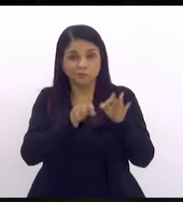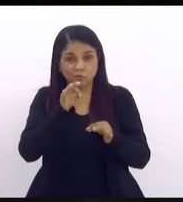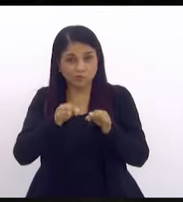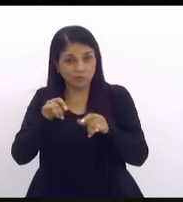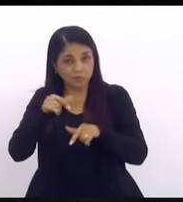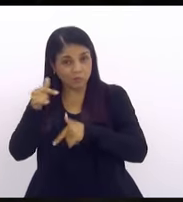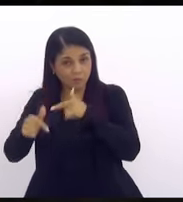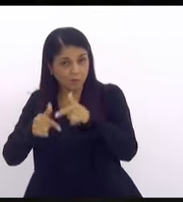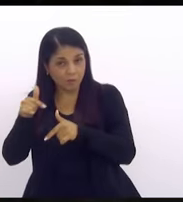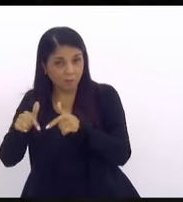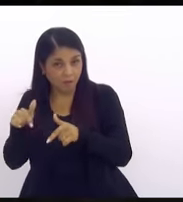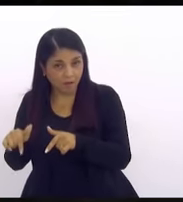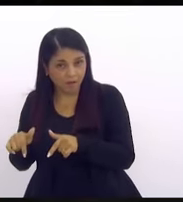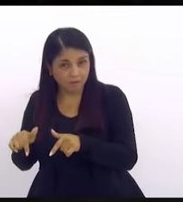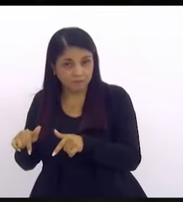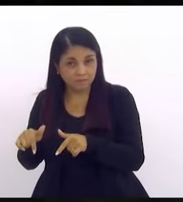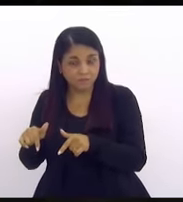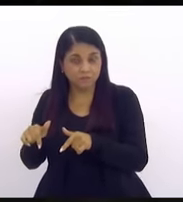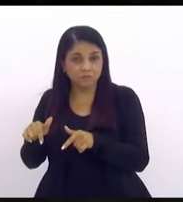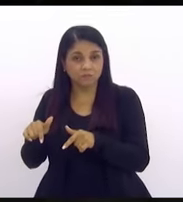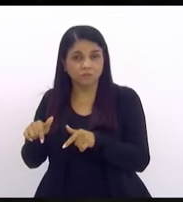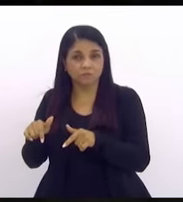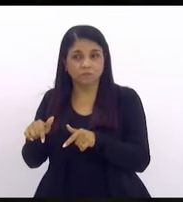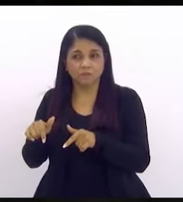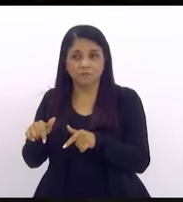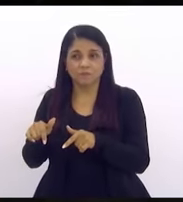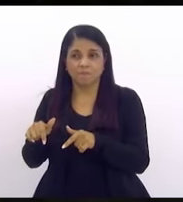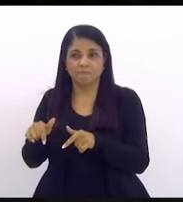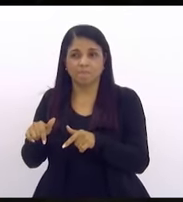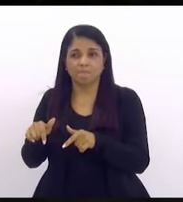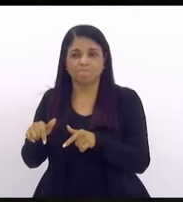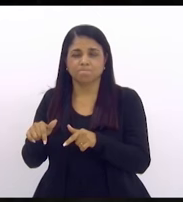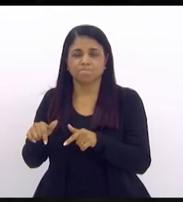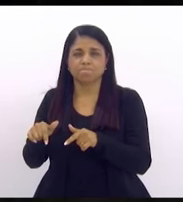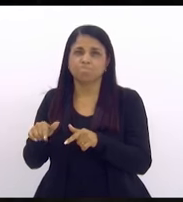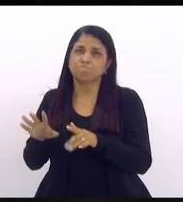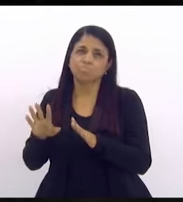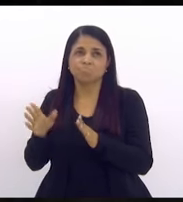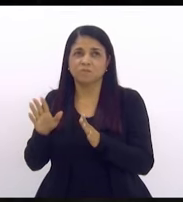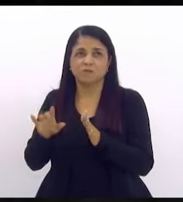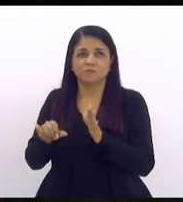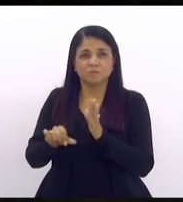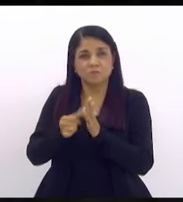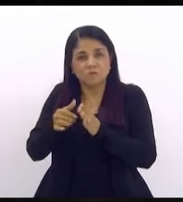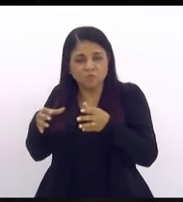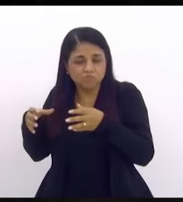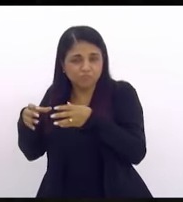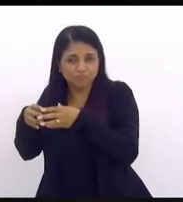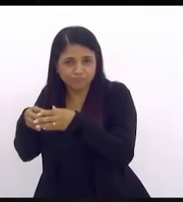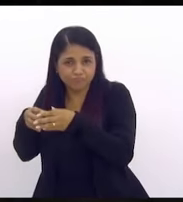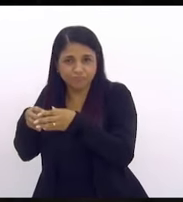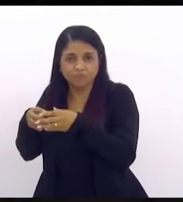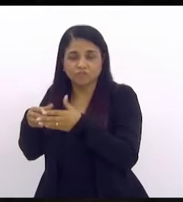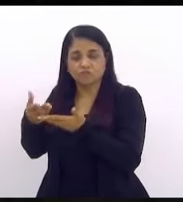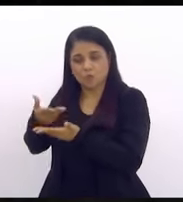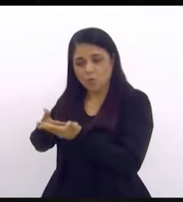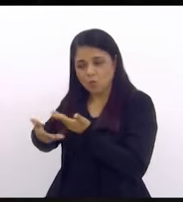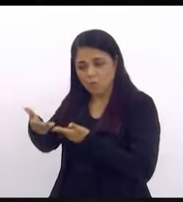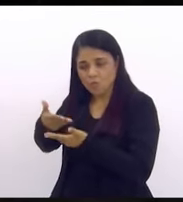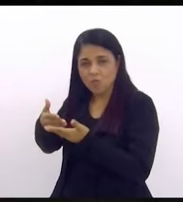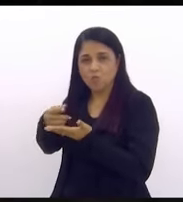surge muito voltada aliás até aqueles primeiros juntas de conciliação eram até para